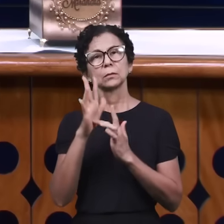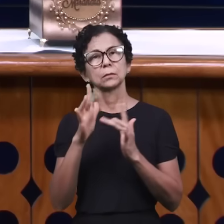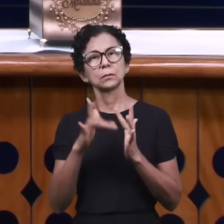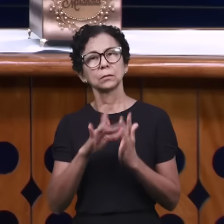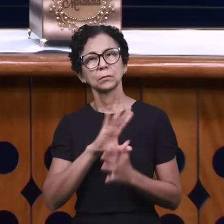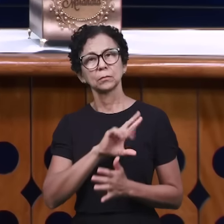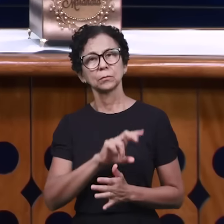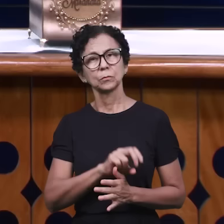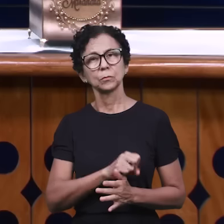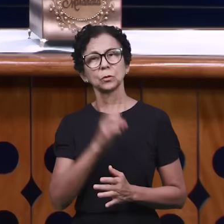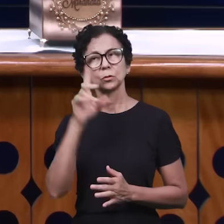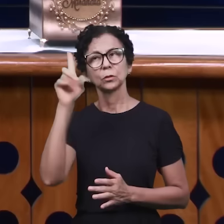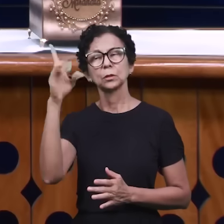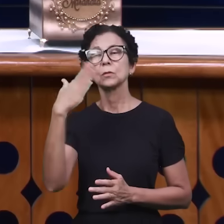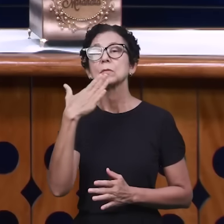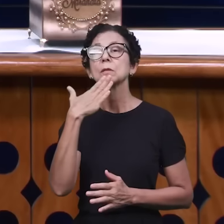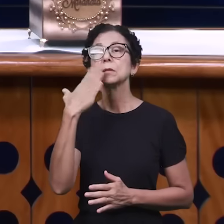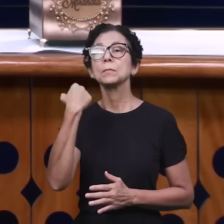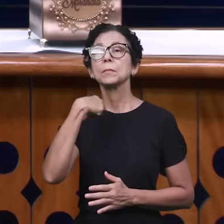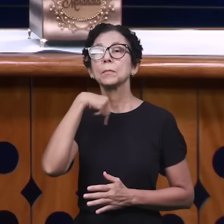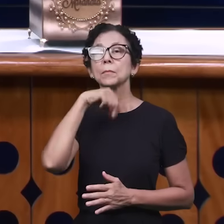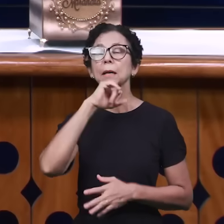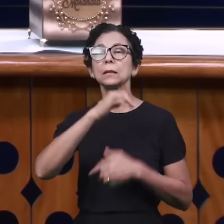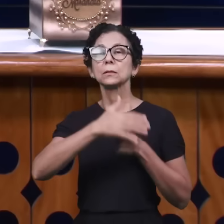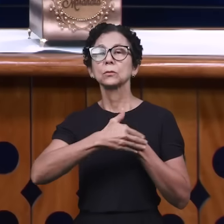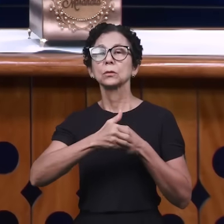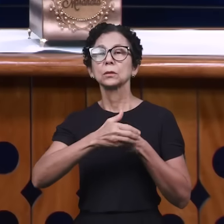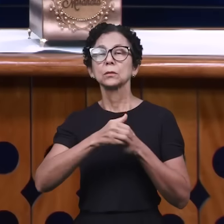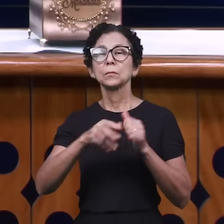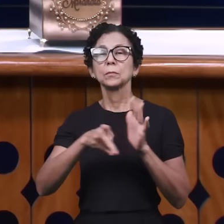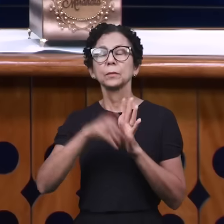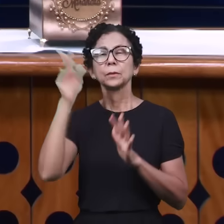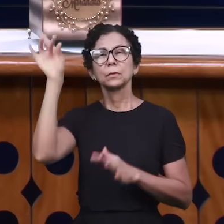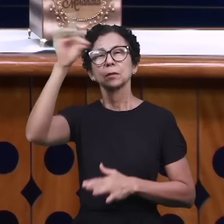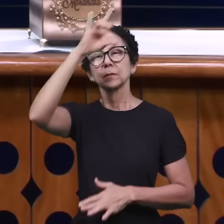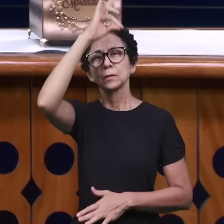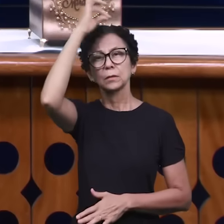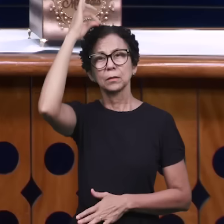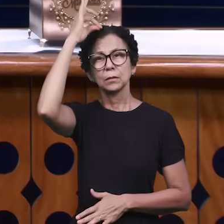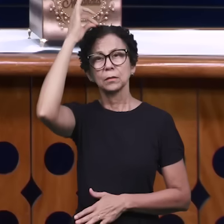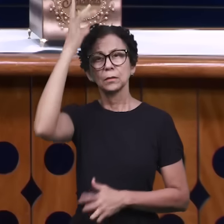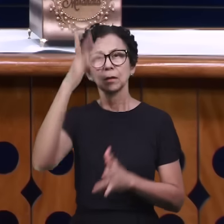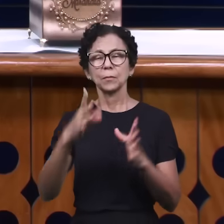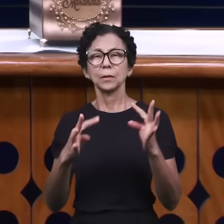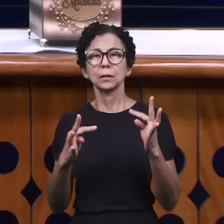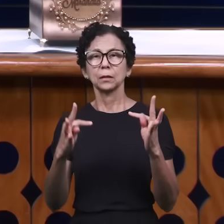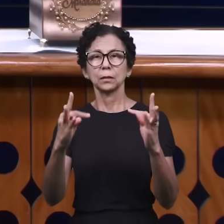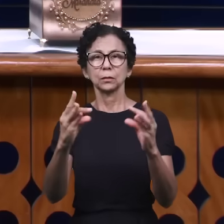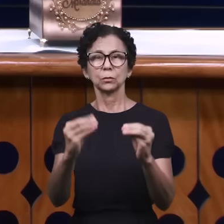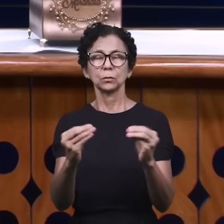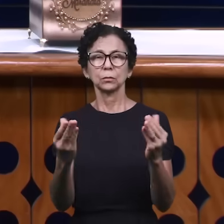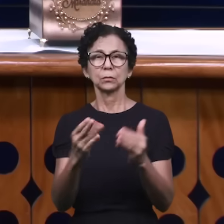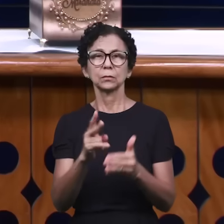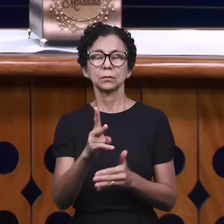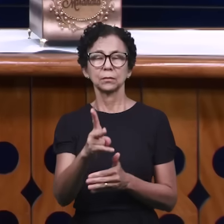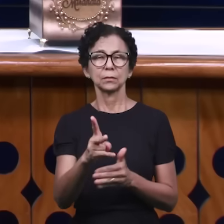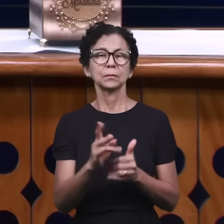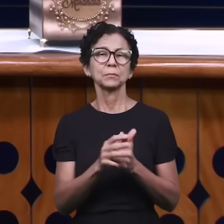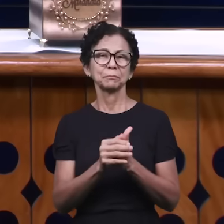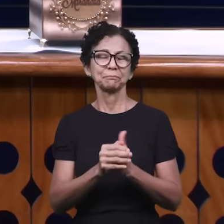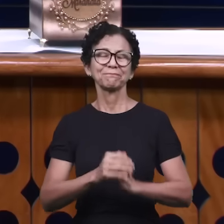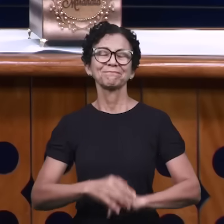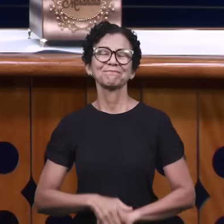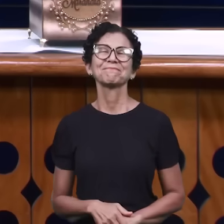do Senhor Jesus, o amor de Deus nosso Pai e a consolação do Espírito Santo seja com todos vós, agora e para